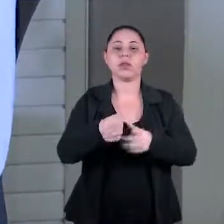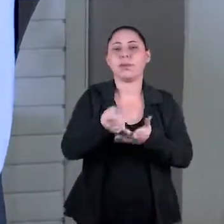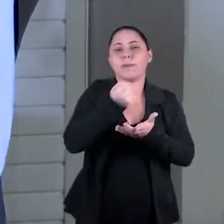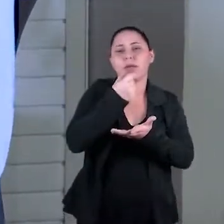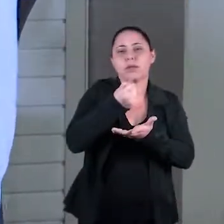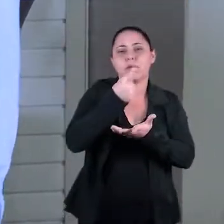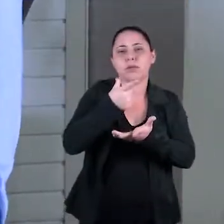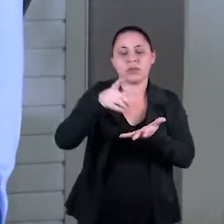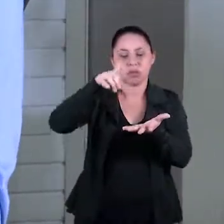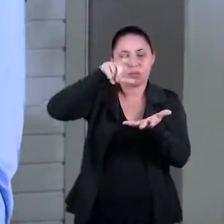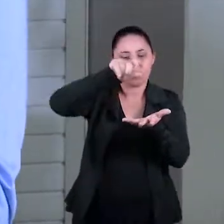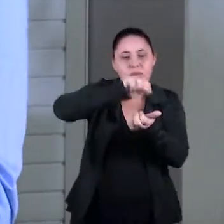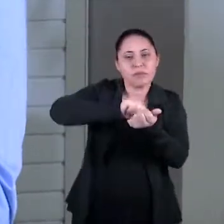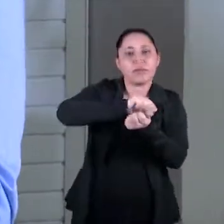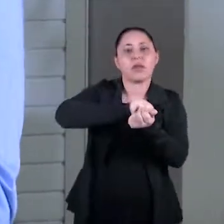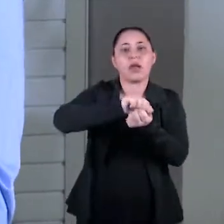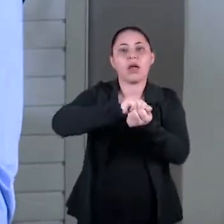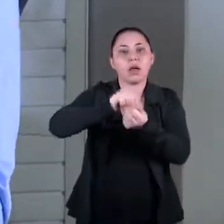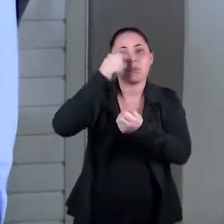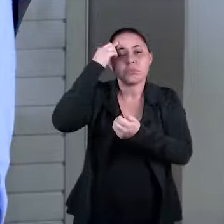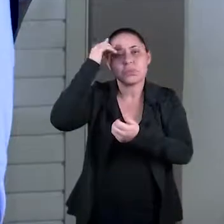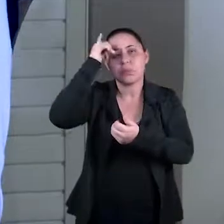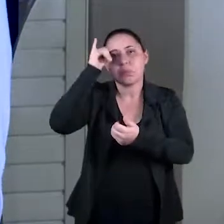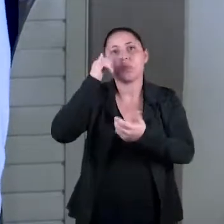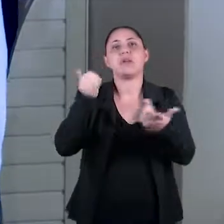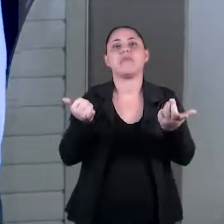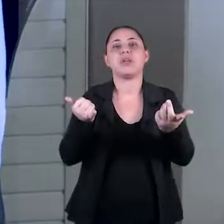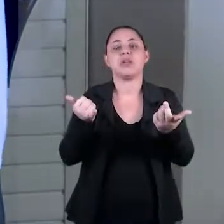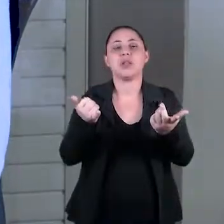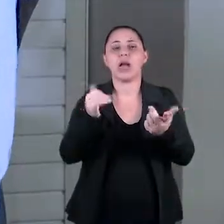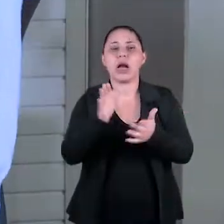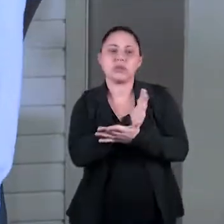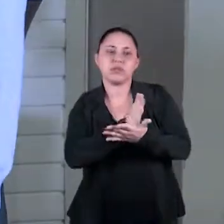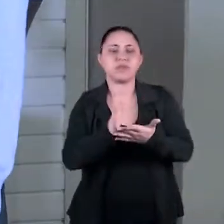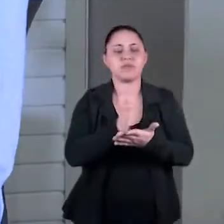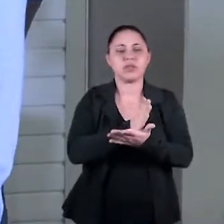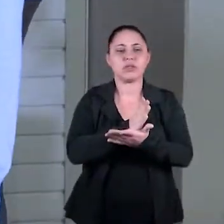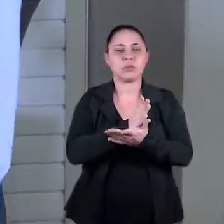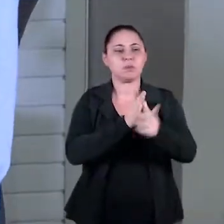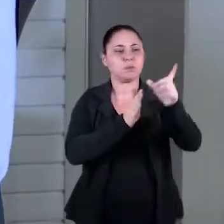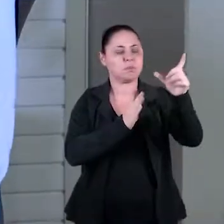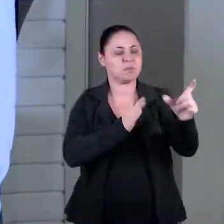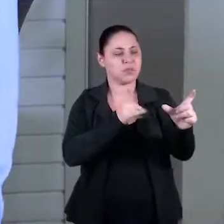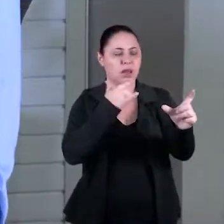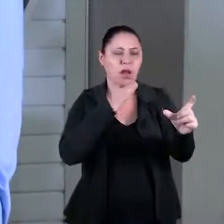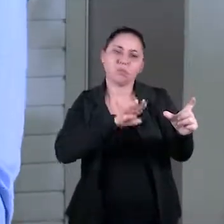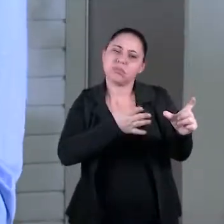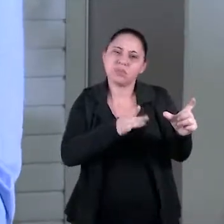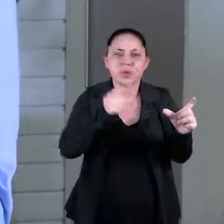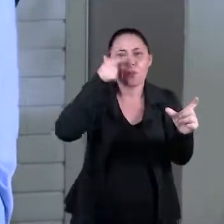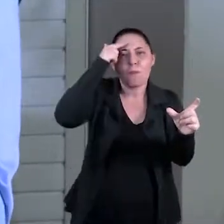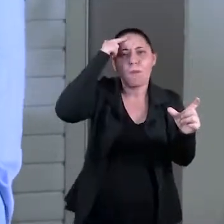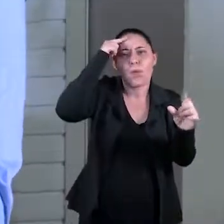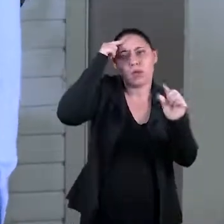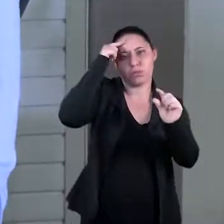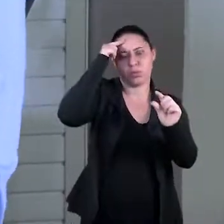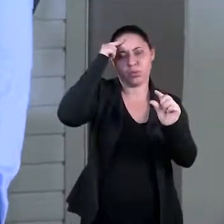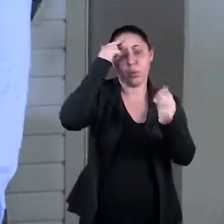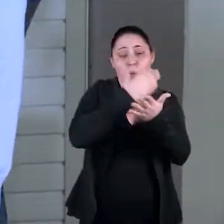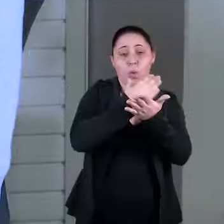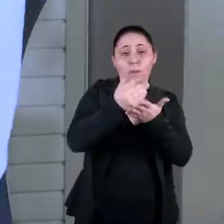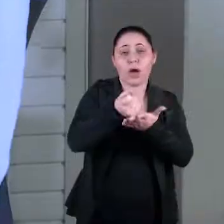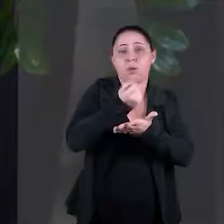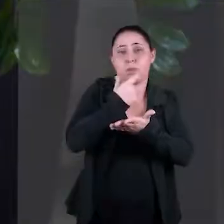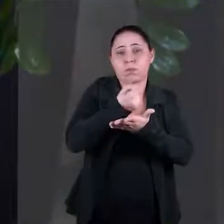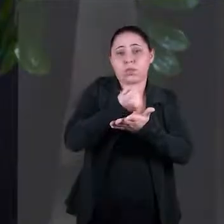vezes o paciente que está num estágio um pouco moderado de calvície, você inicia um tratamento bem cedo, a gente consegue reverter e